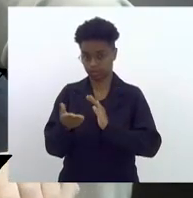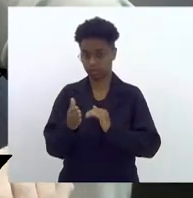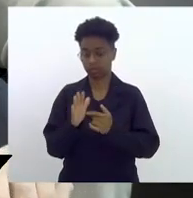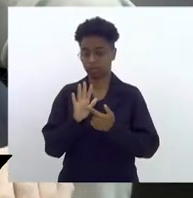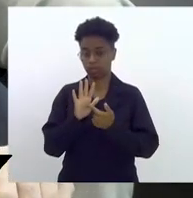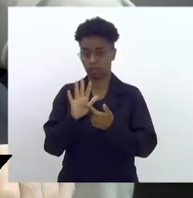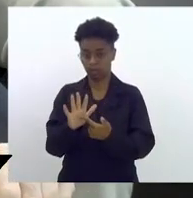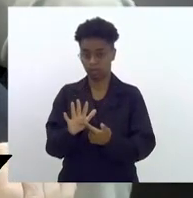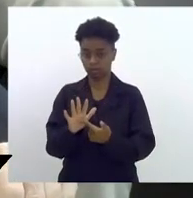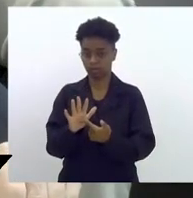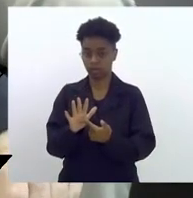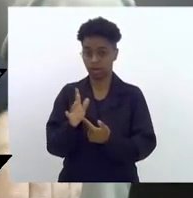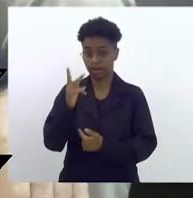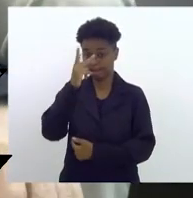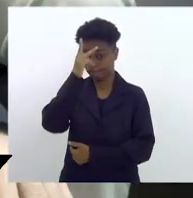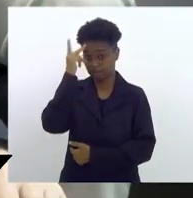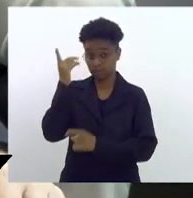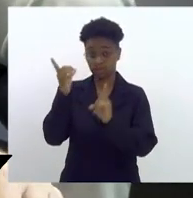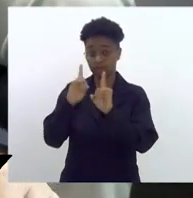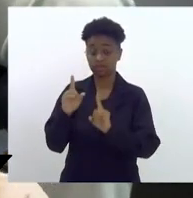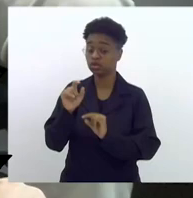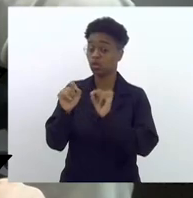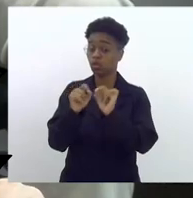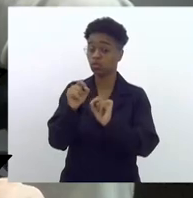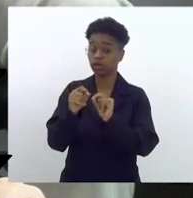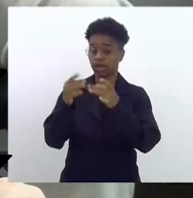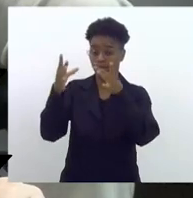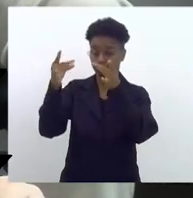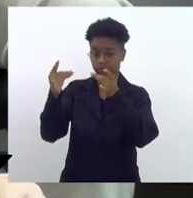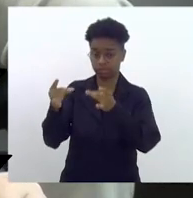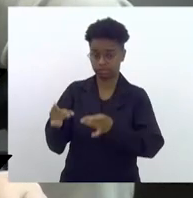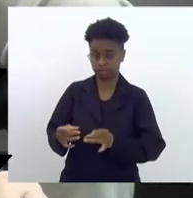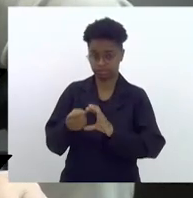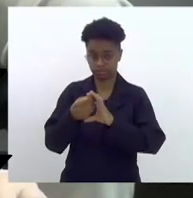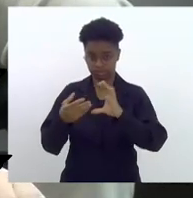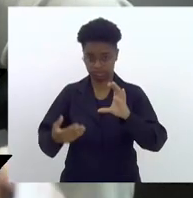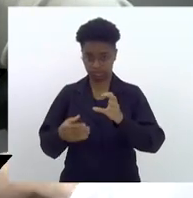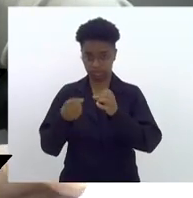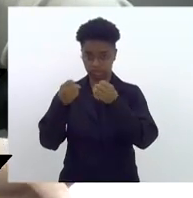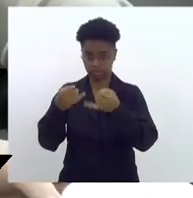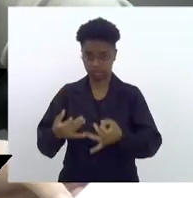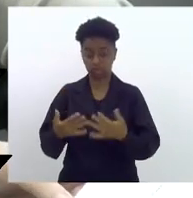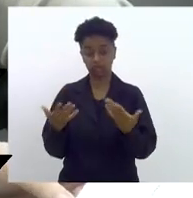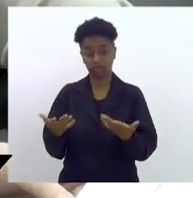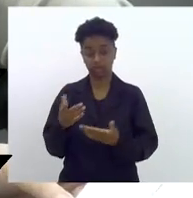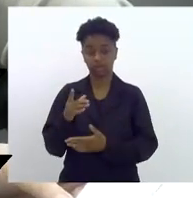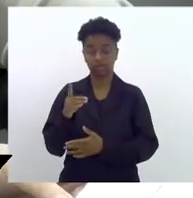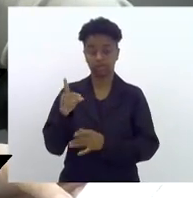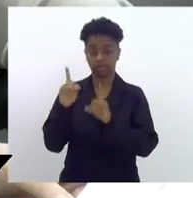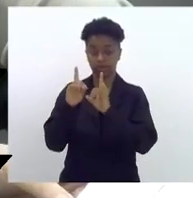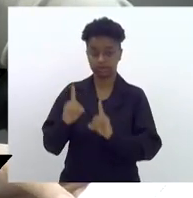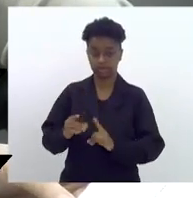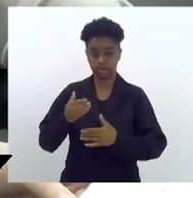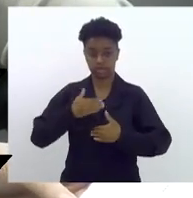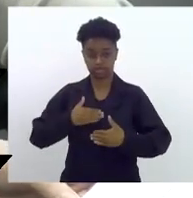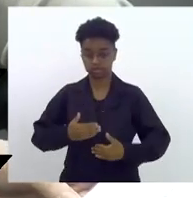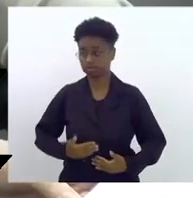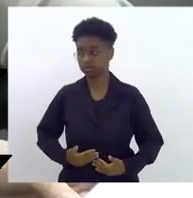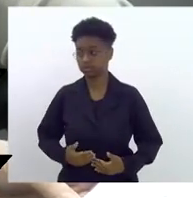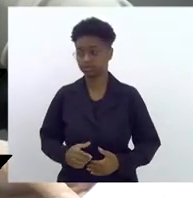considerou o que que a pessoa com deficiência né E aí colocou lá deficiência física